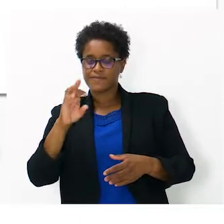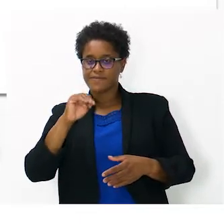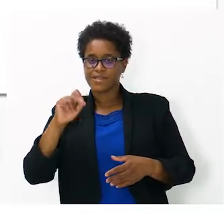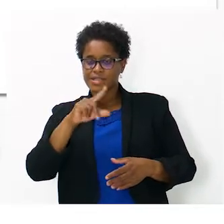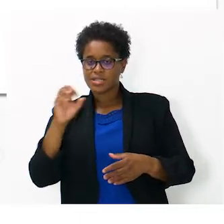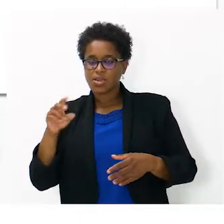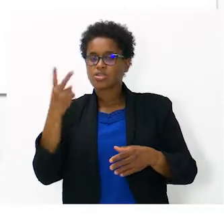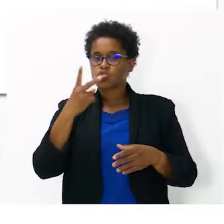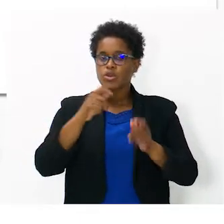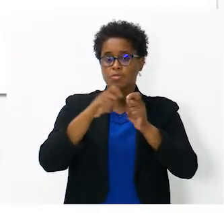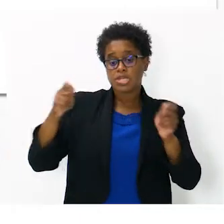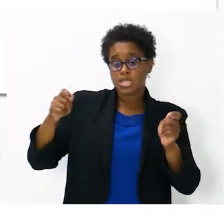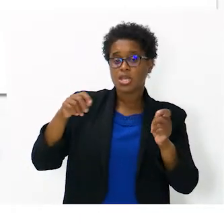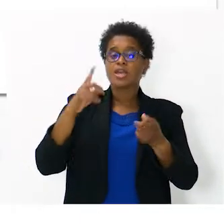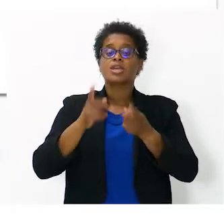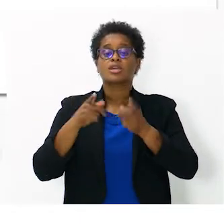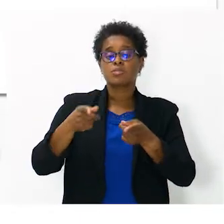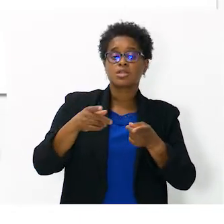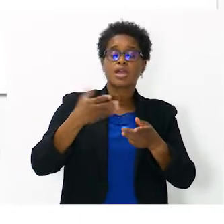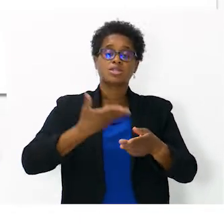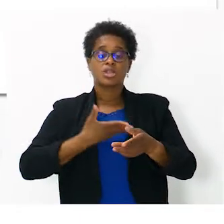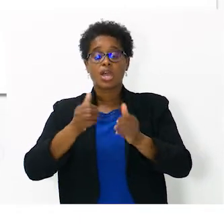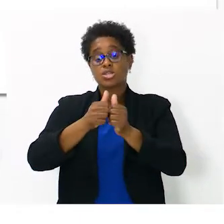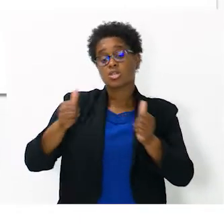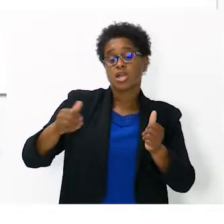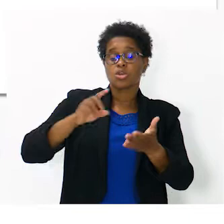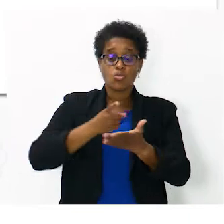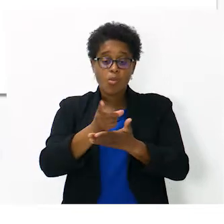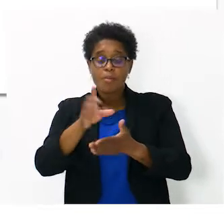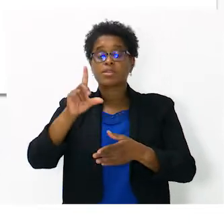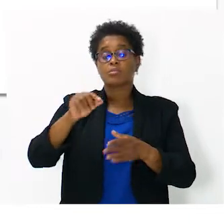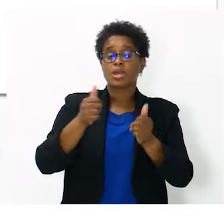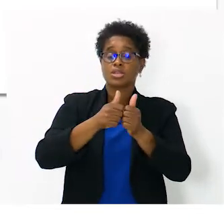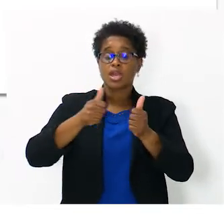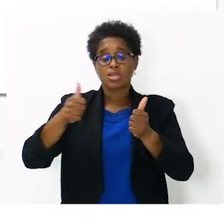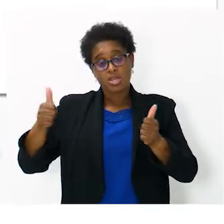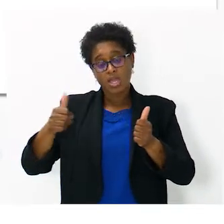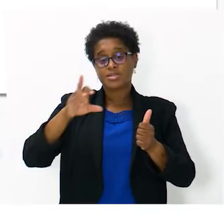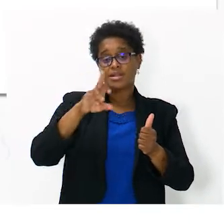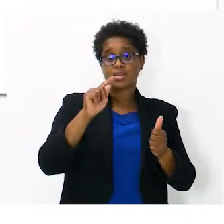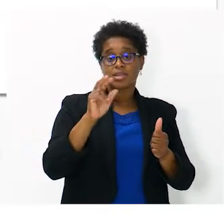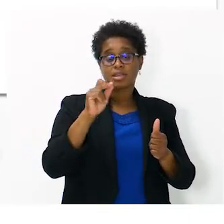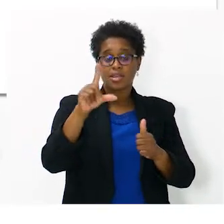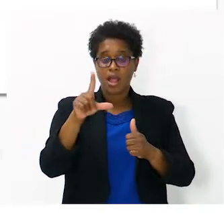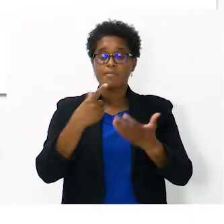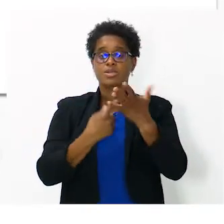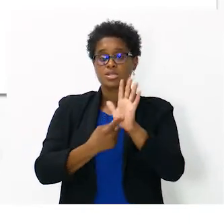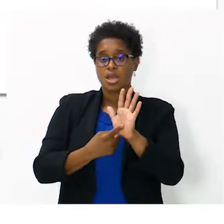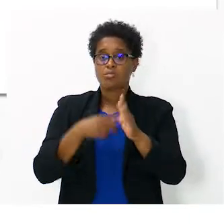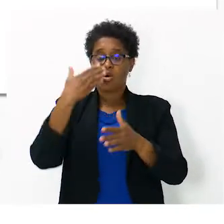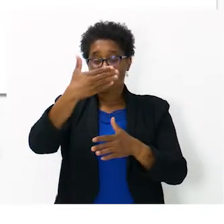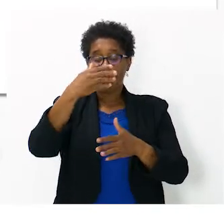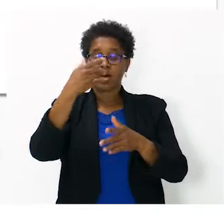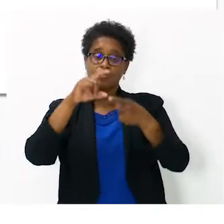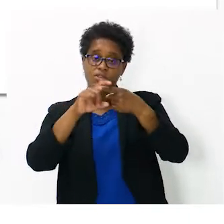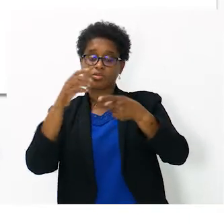Que medidas são essas? A distância no mapa e a distância real. Como, por exemplo, 1 a